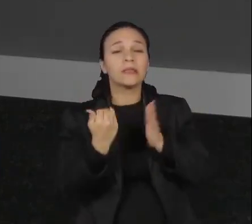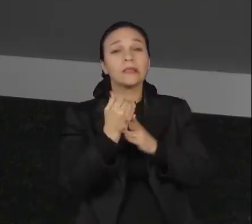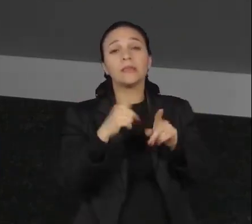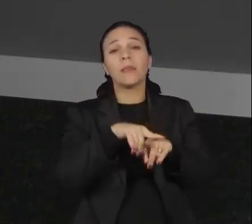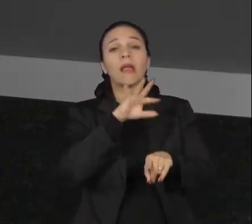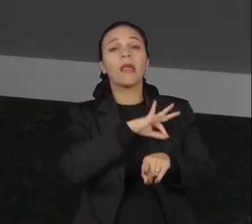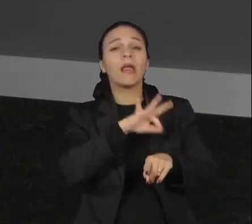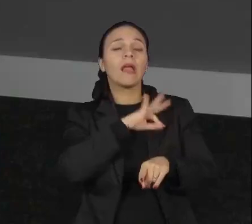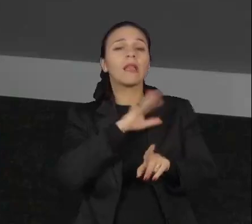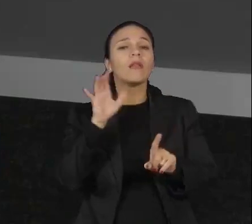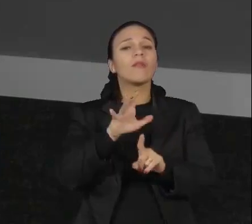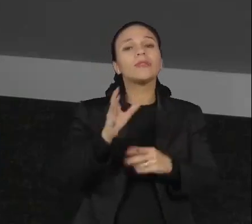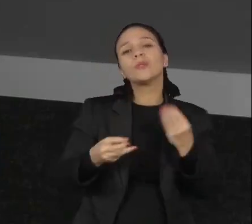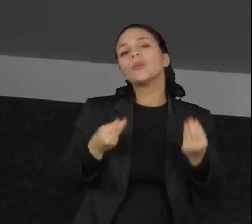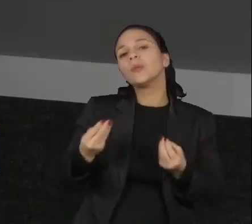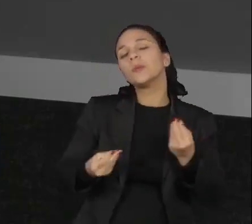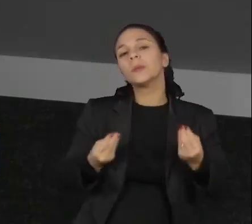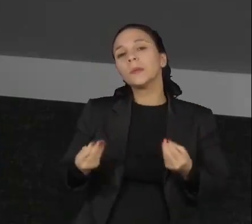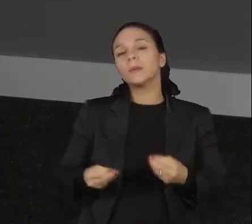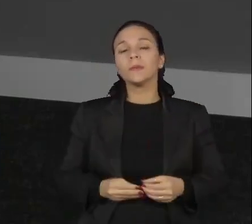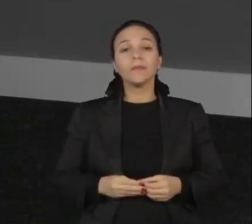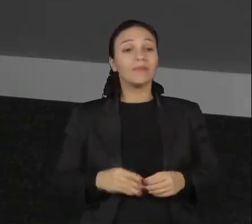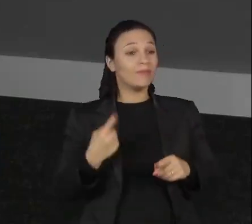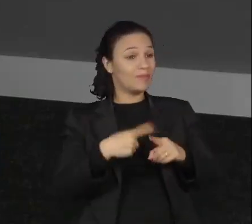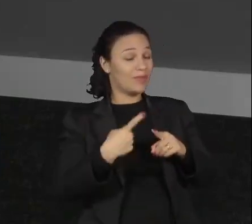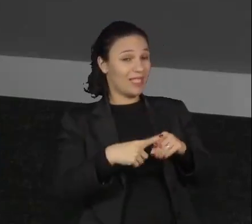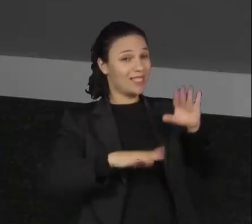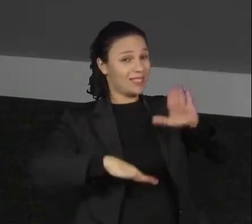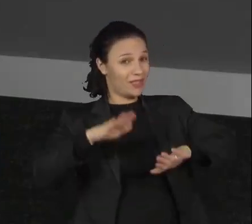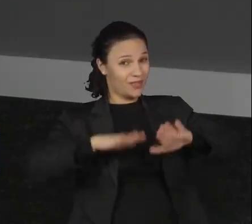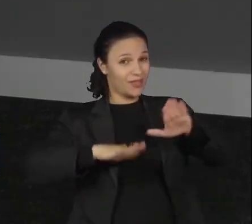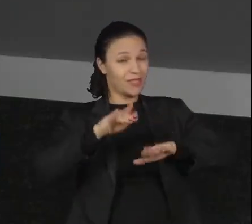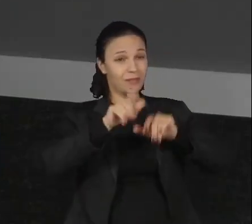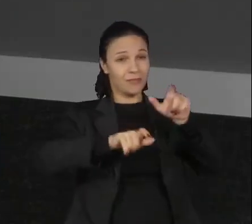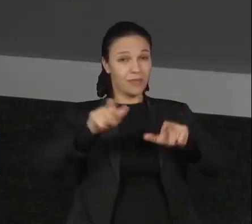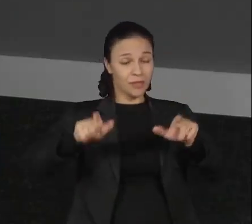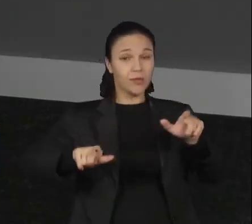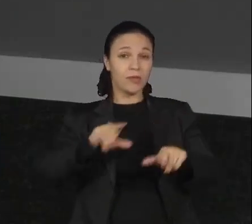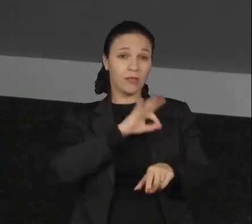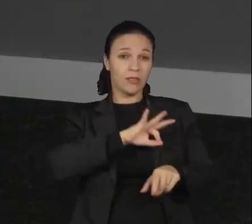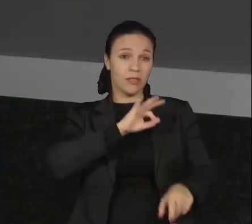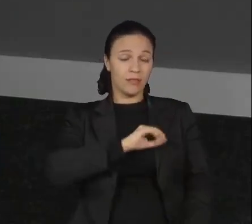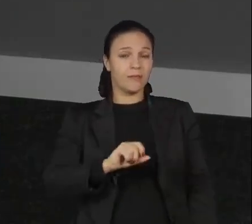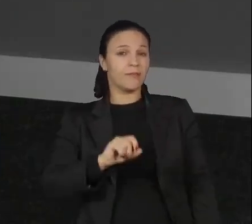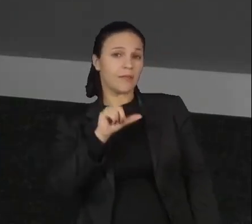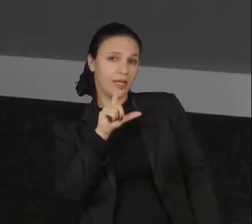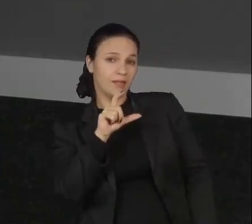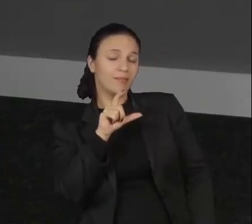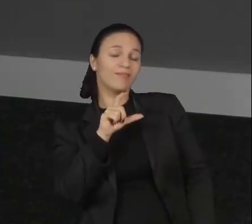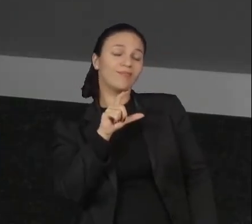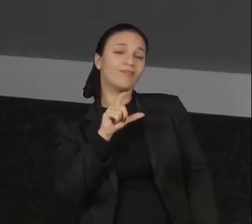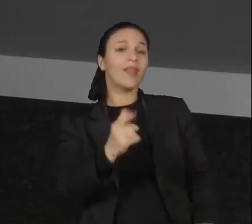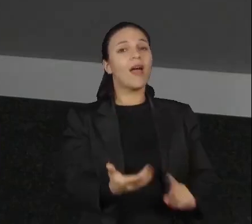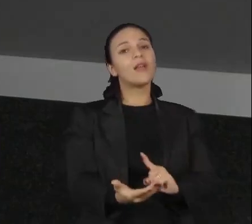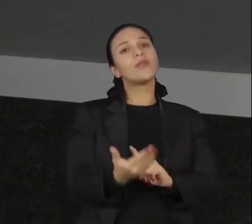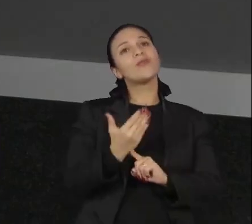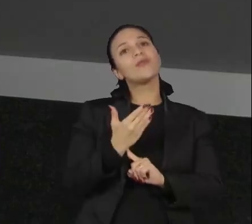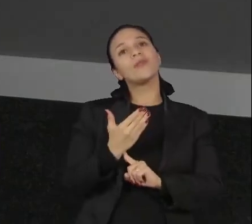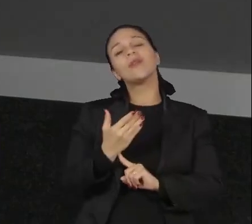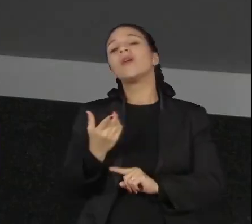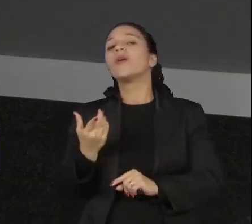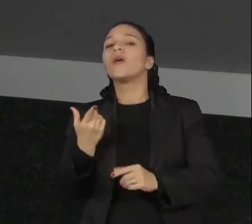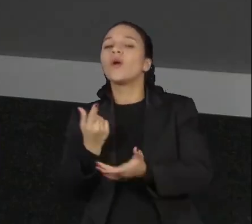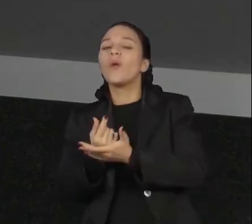também nessa relação, porque muitas vezes ter mais renda vai te levar também a consumir mais